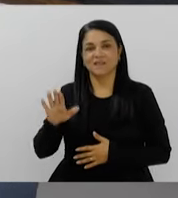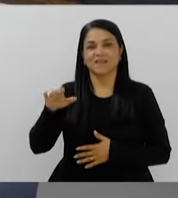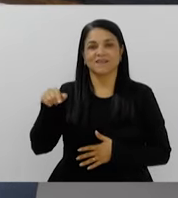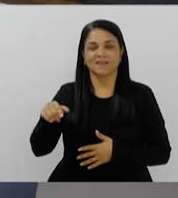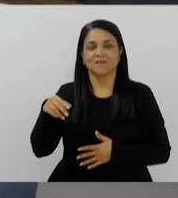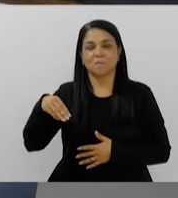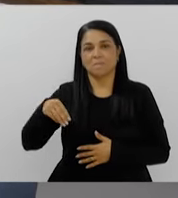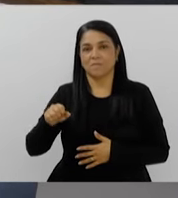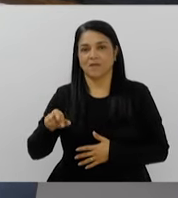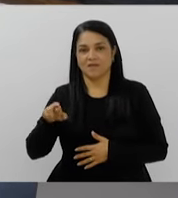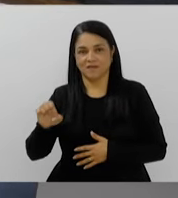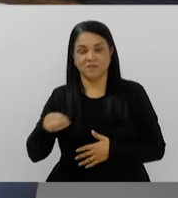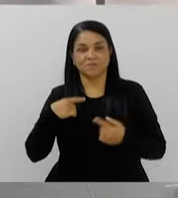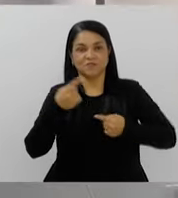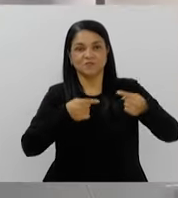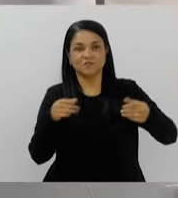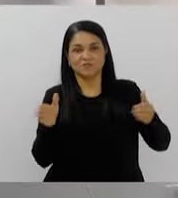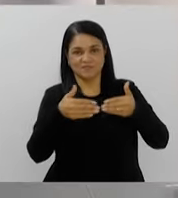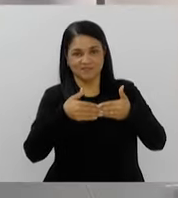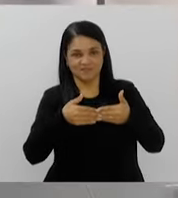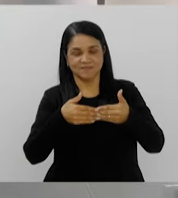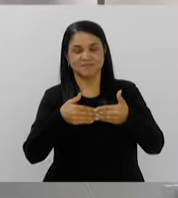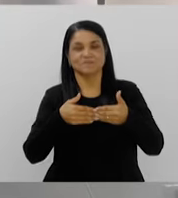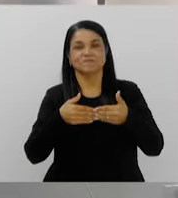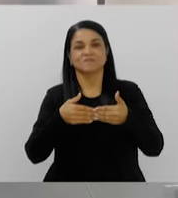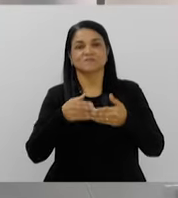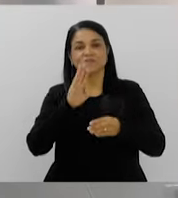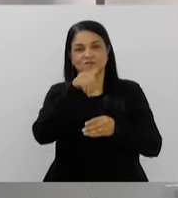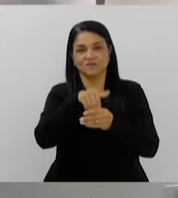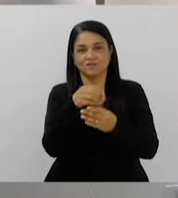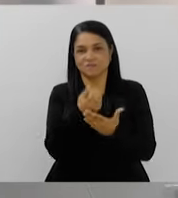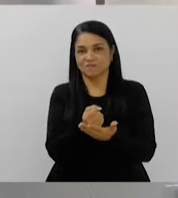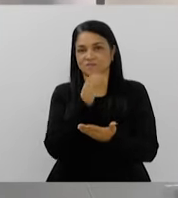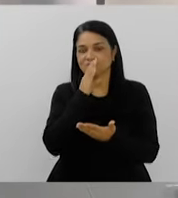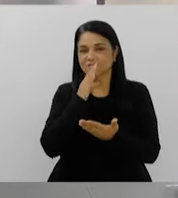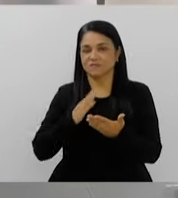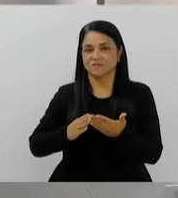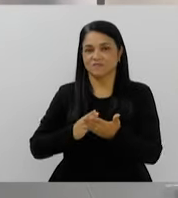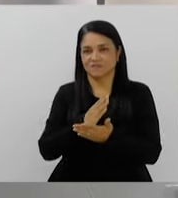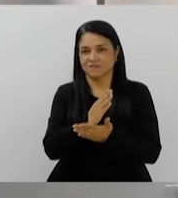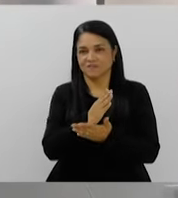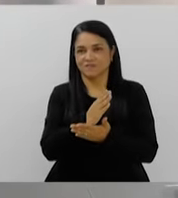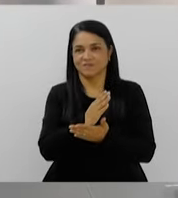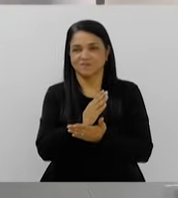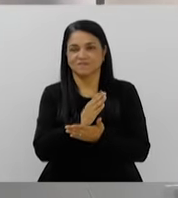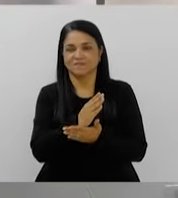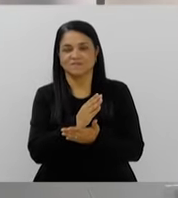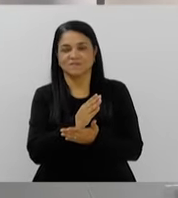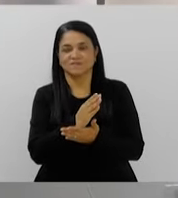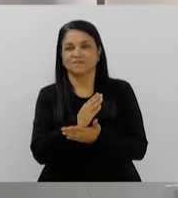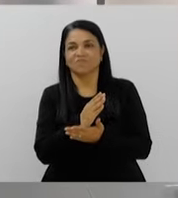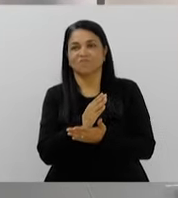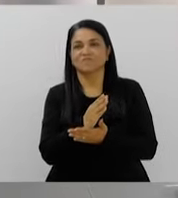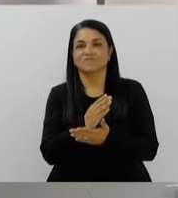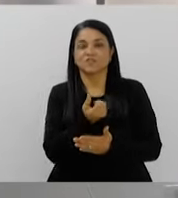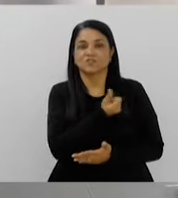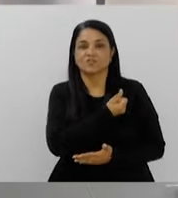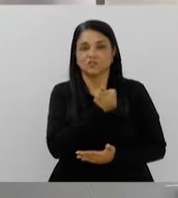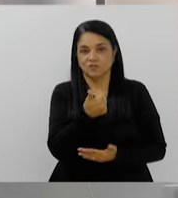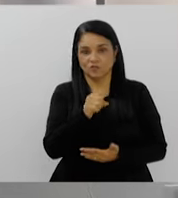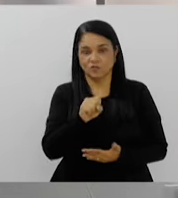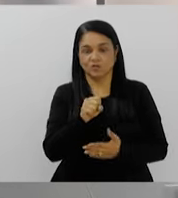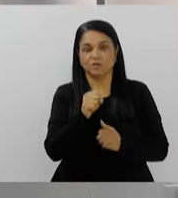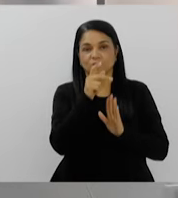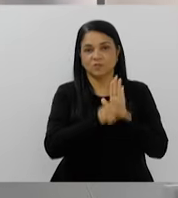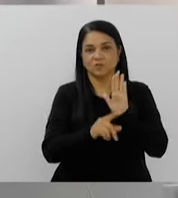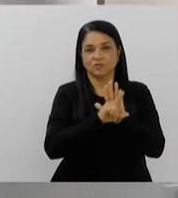Em discussão, não havendo quem queira discutir, encerrada a discussão, em votação, senhores que aprovam, permaneçam como estão, aprovado. 18 da pauta,